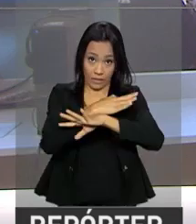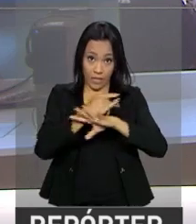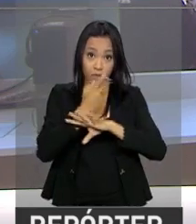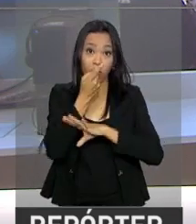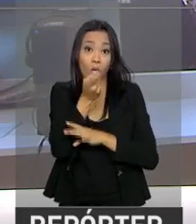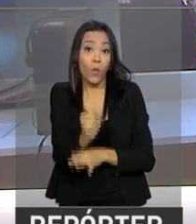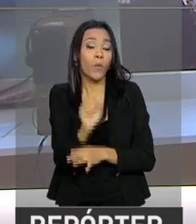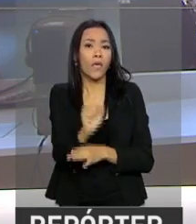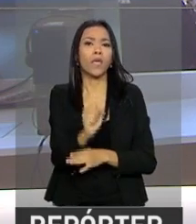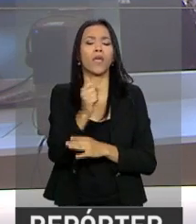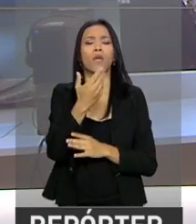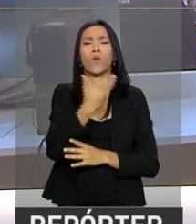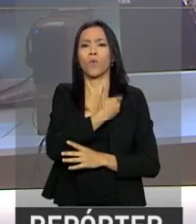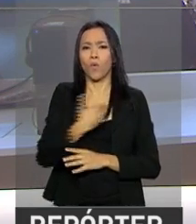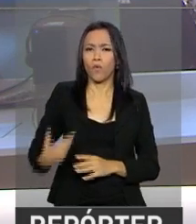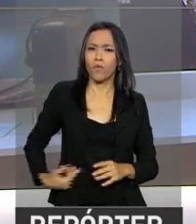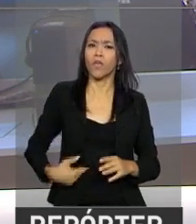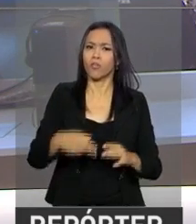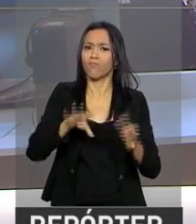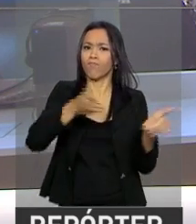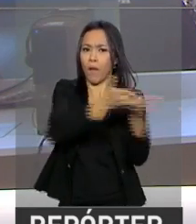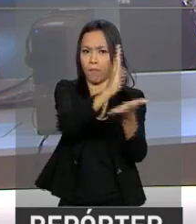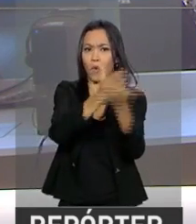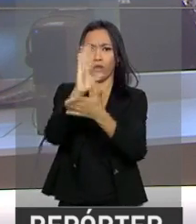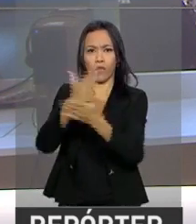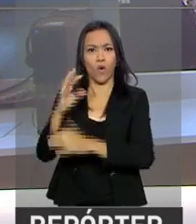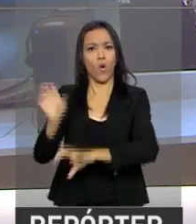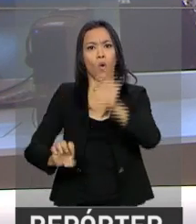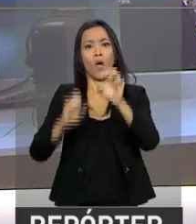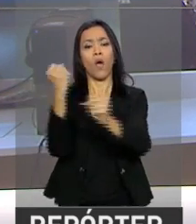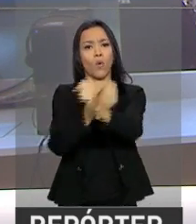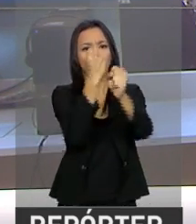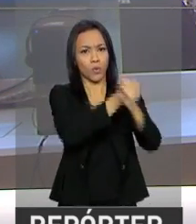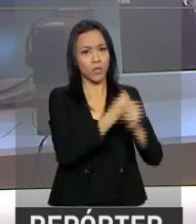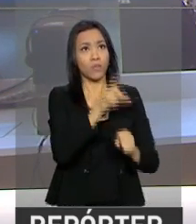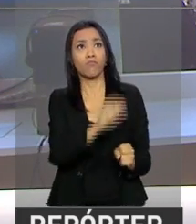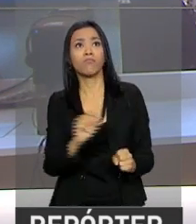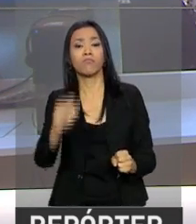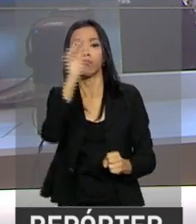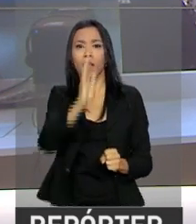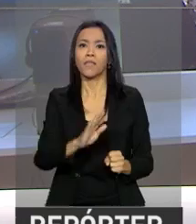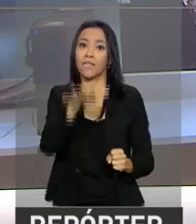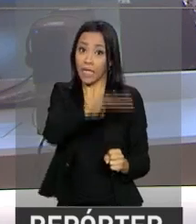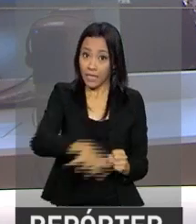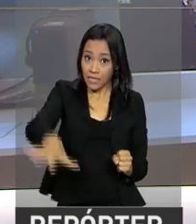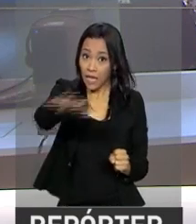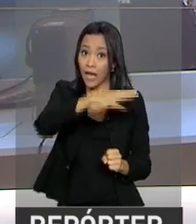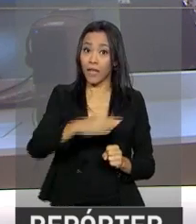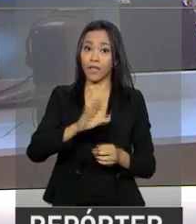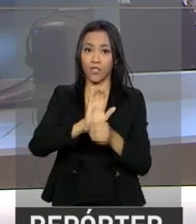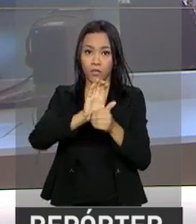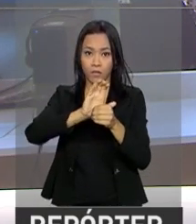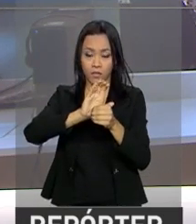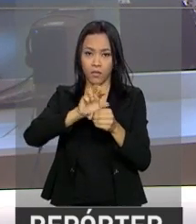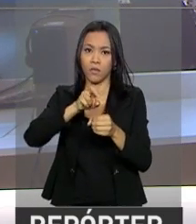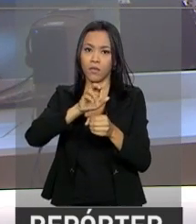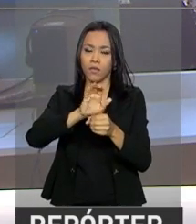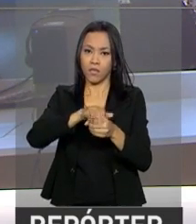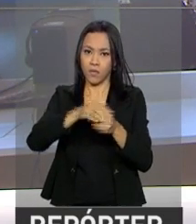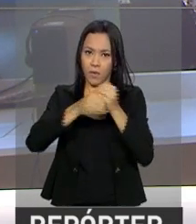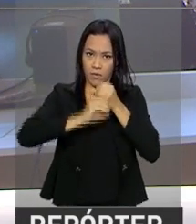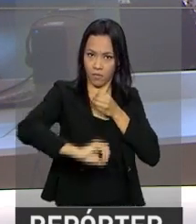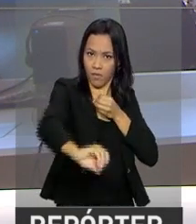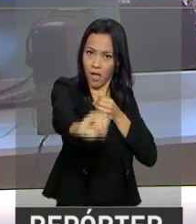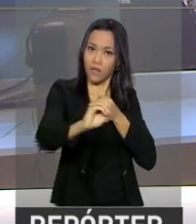regularizou o pagamento de obras em todo o país e que trabalha para tornar o setor de saneamento básico para as